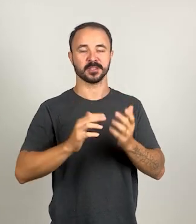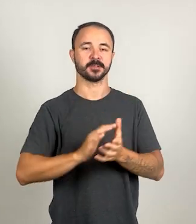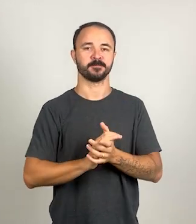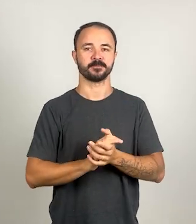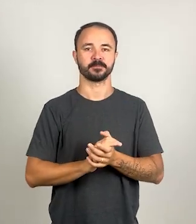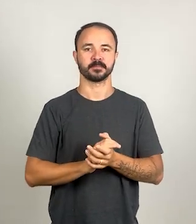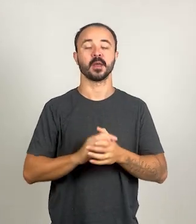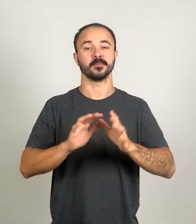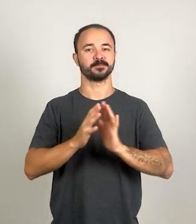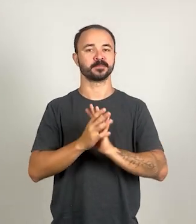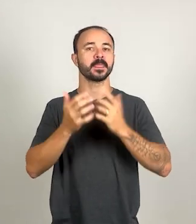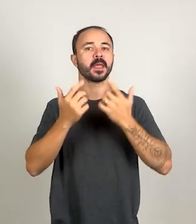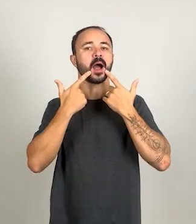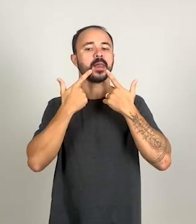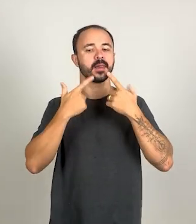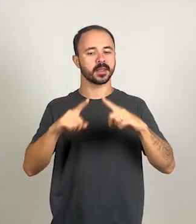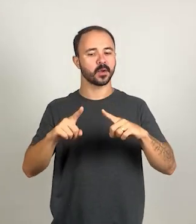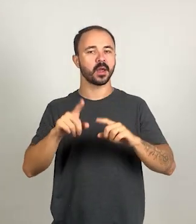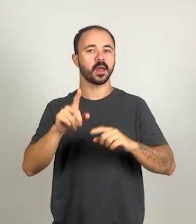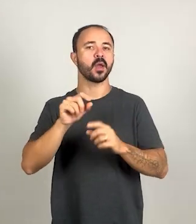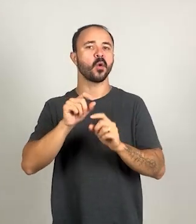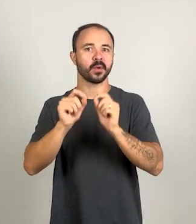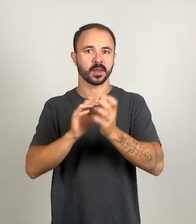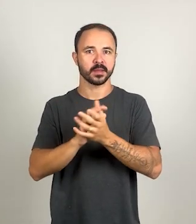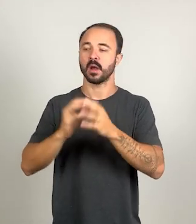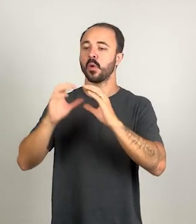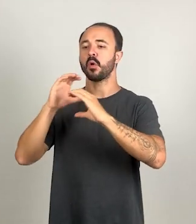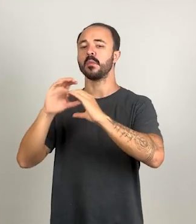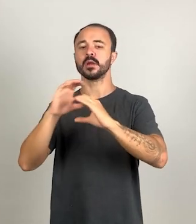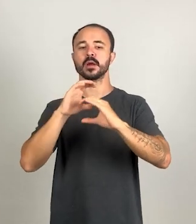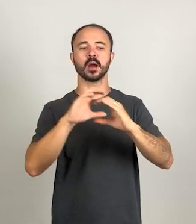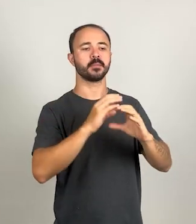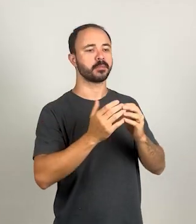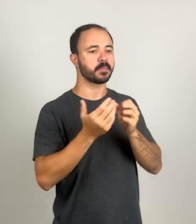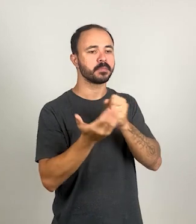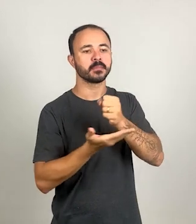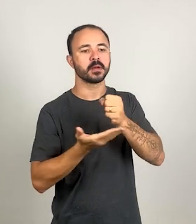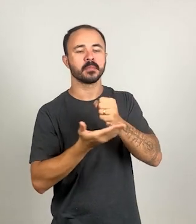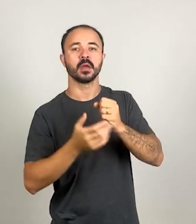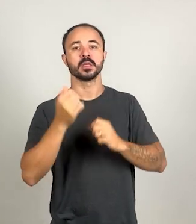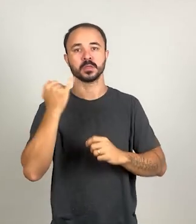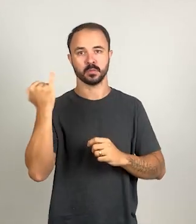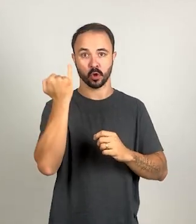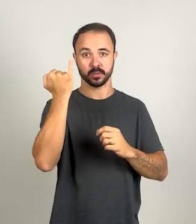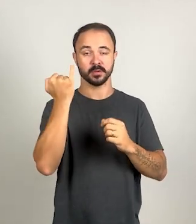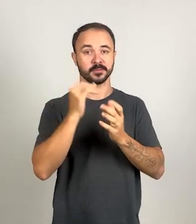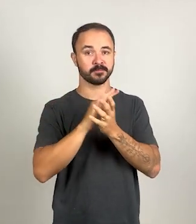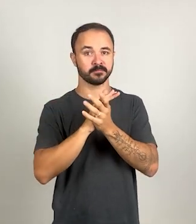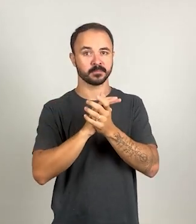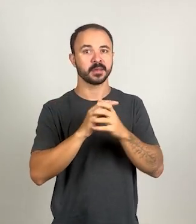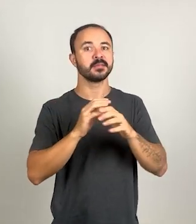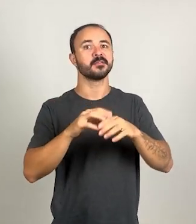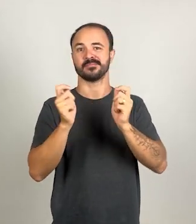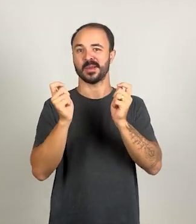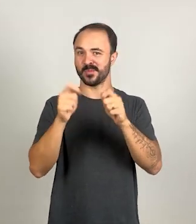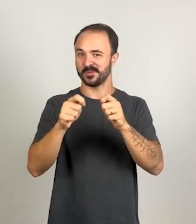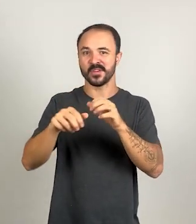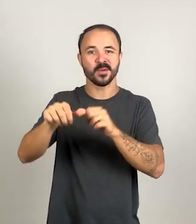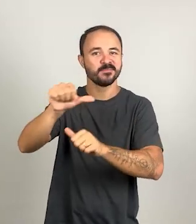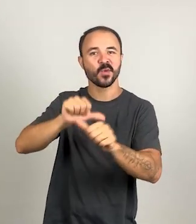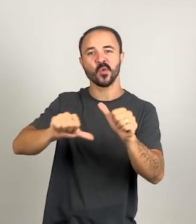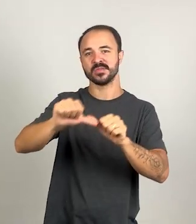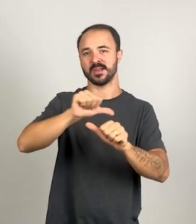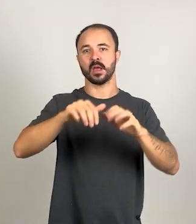expressão básica e por isso ela muda de acordo com a cultura a região a época o contexto as